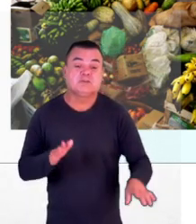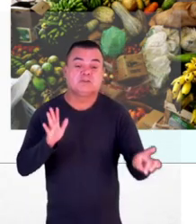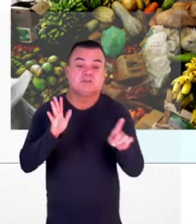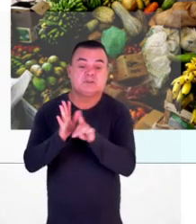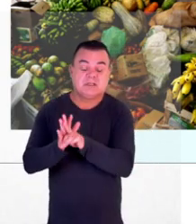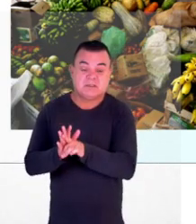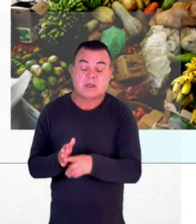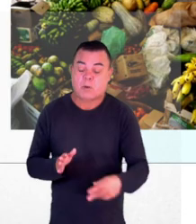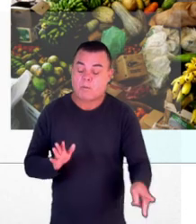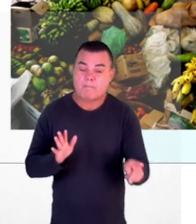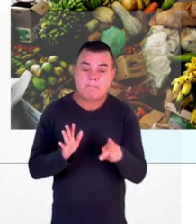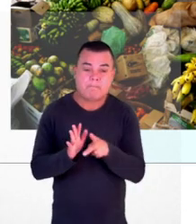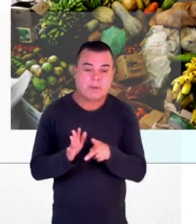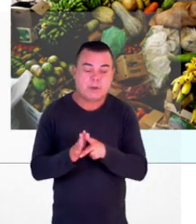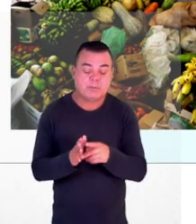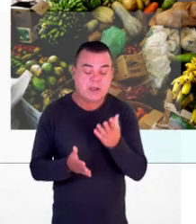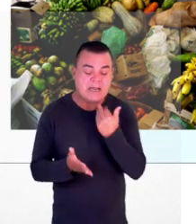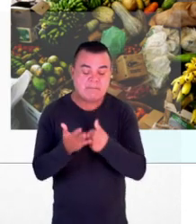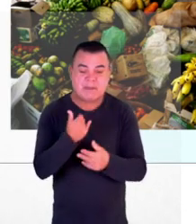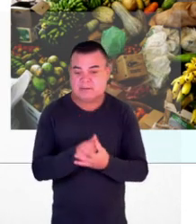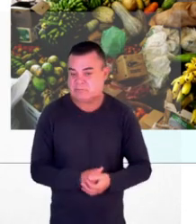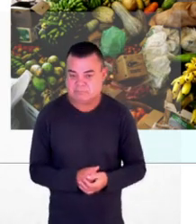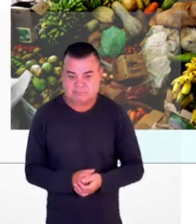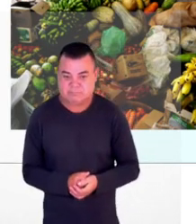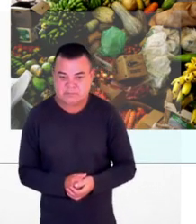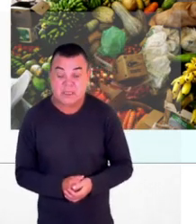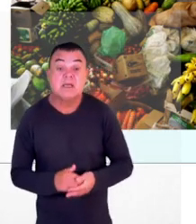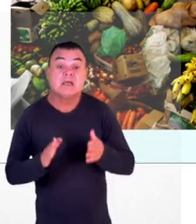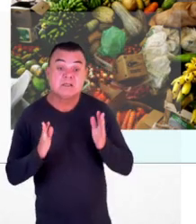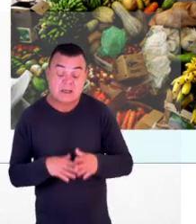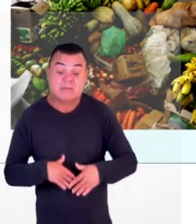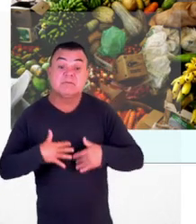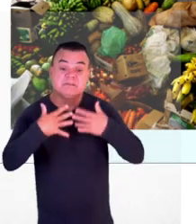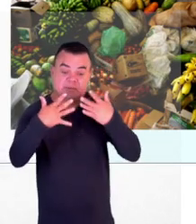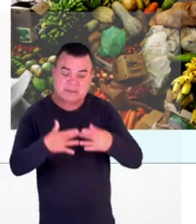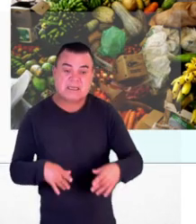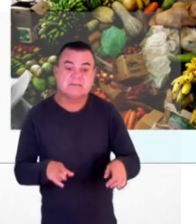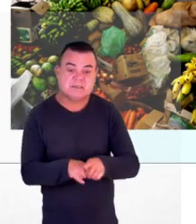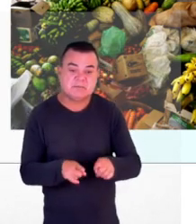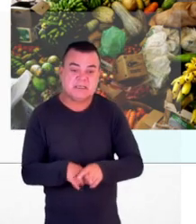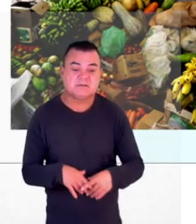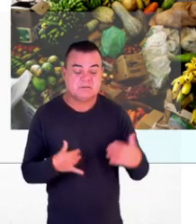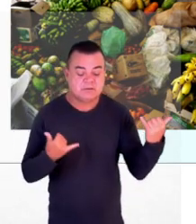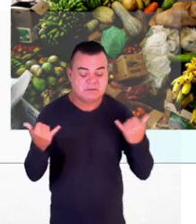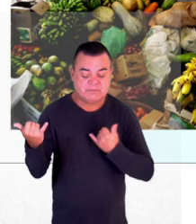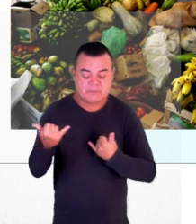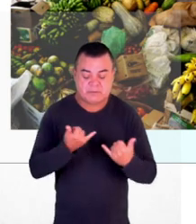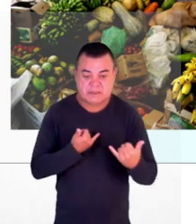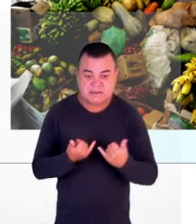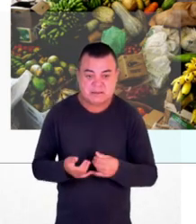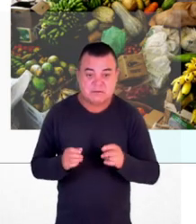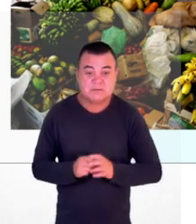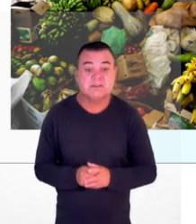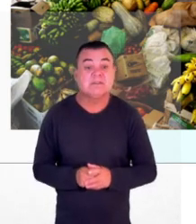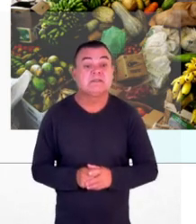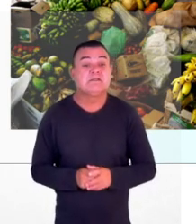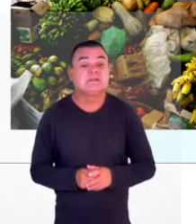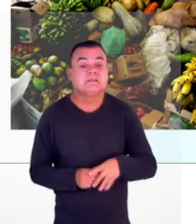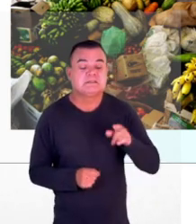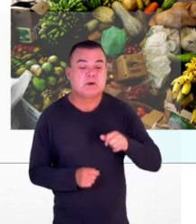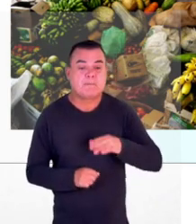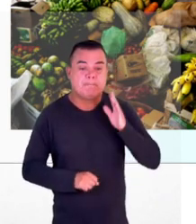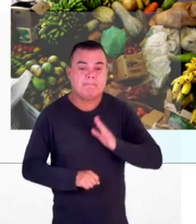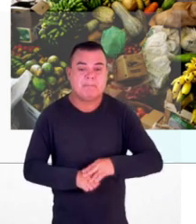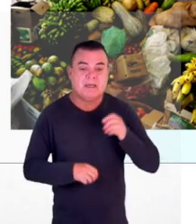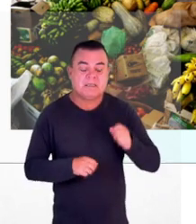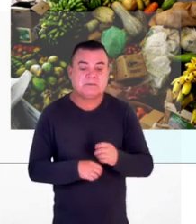sistematicamente negado eh já foi falado aqui também sobre os dados que são eh mais que